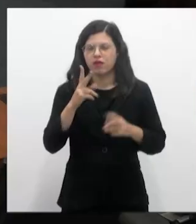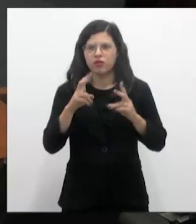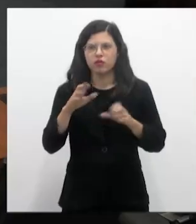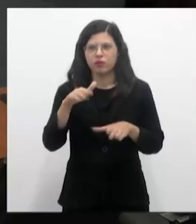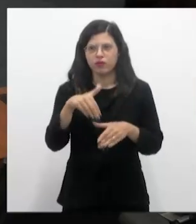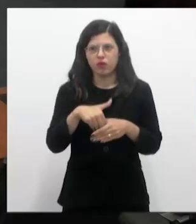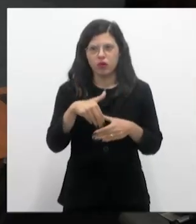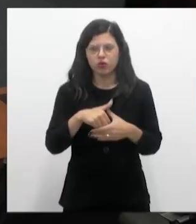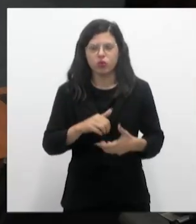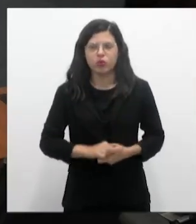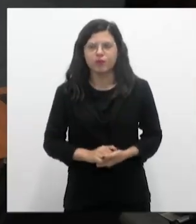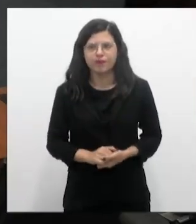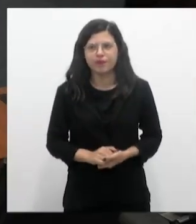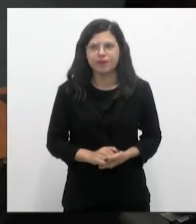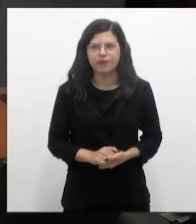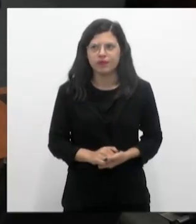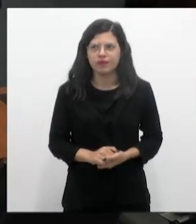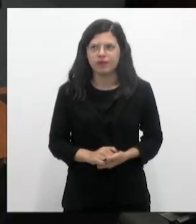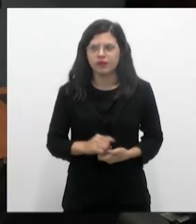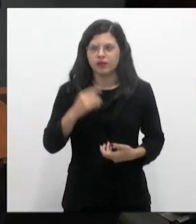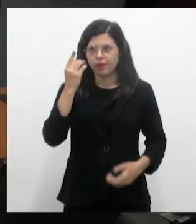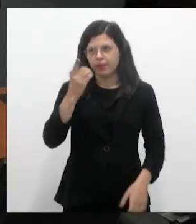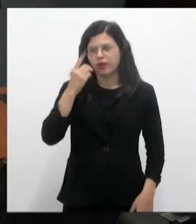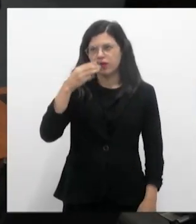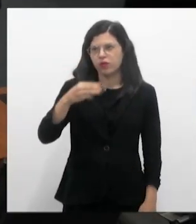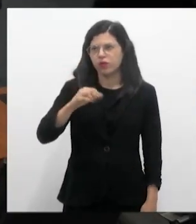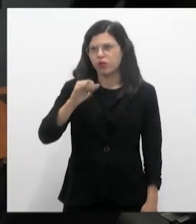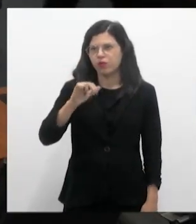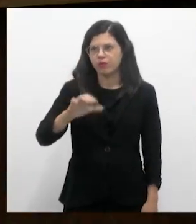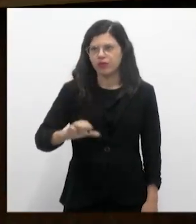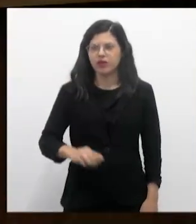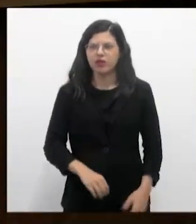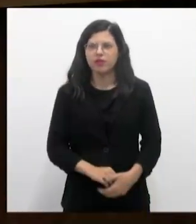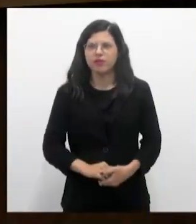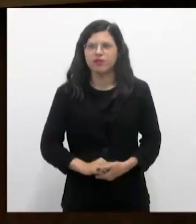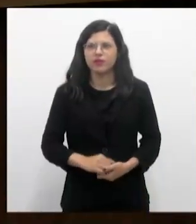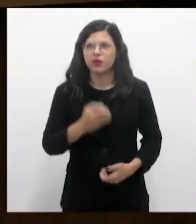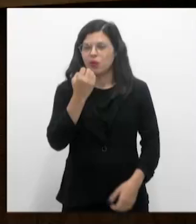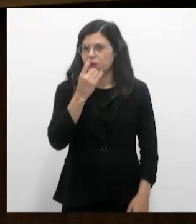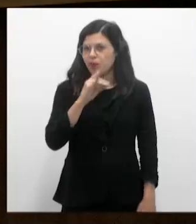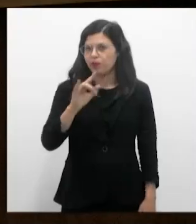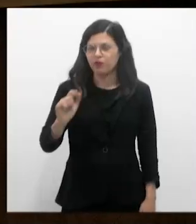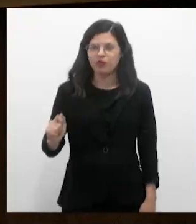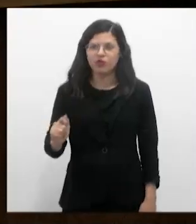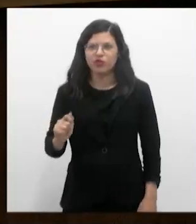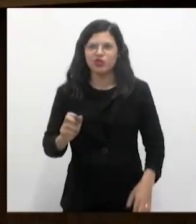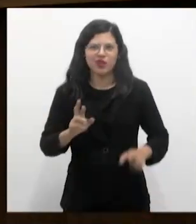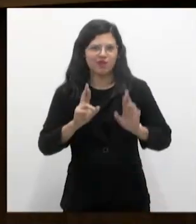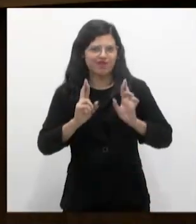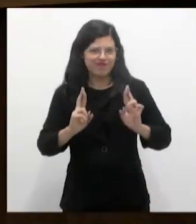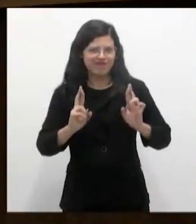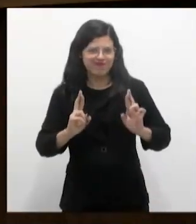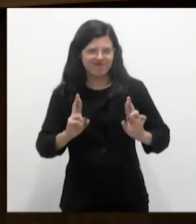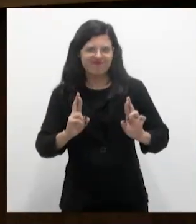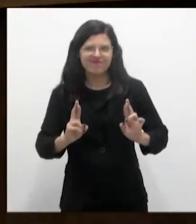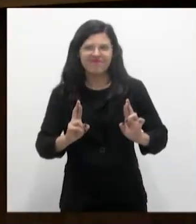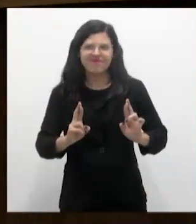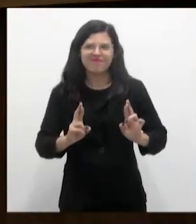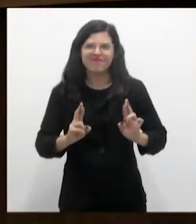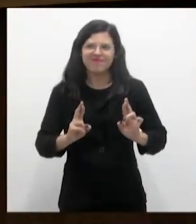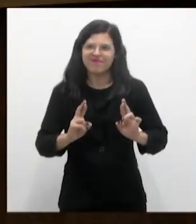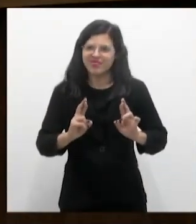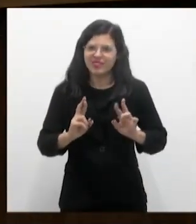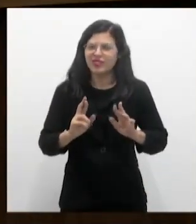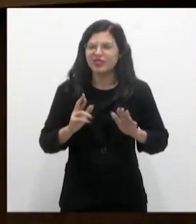Para a declaração de voto, deputado Carlos Mink. Primeiramente, bom dia. Espero que esteja com grande